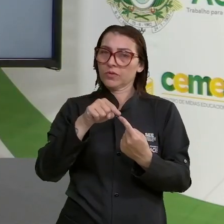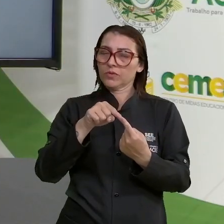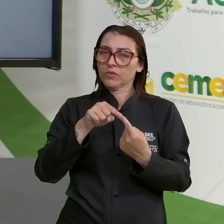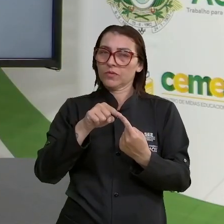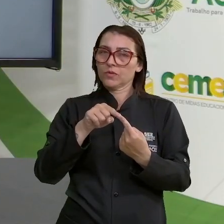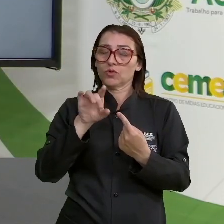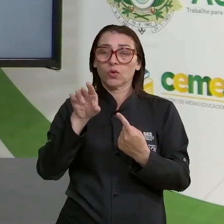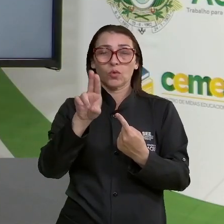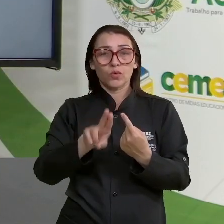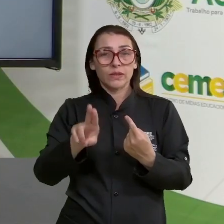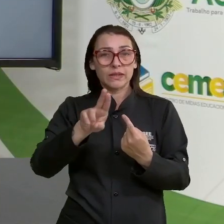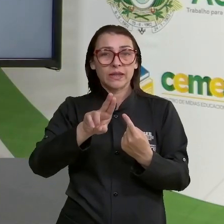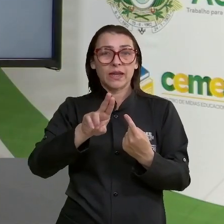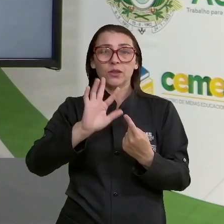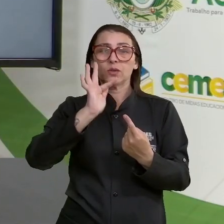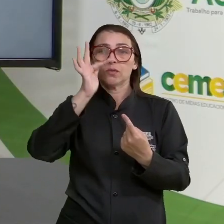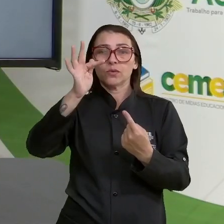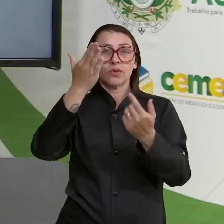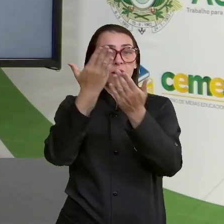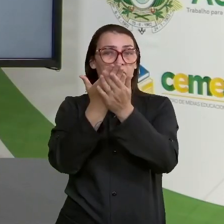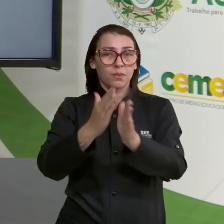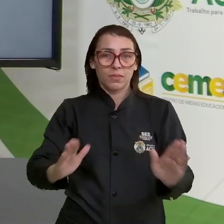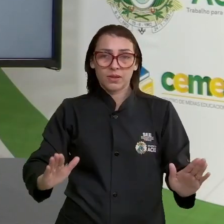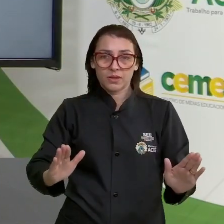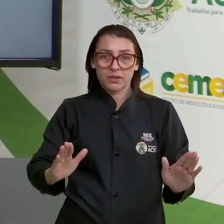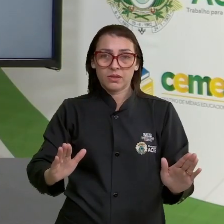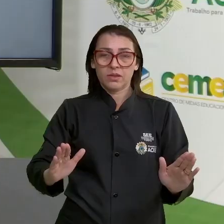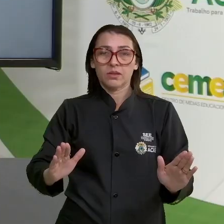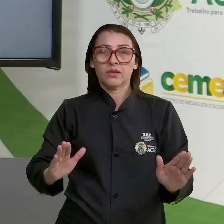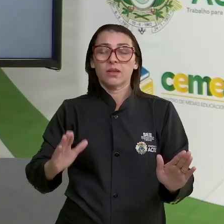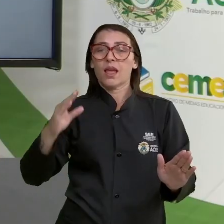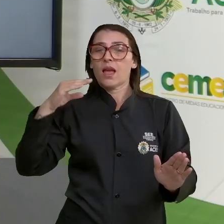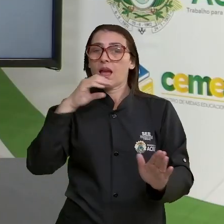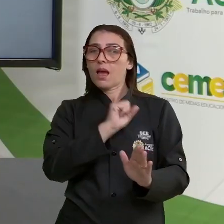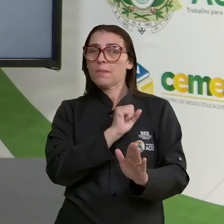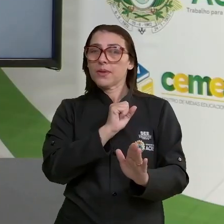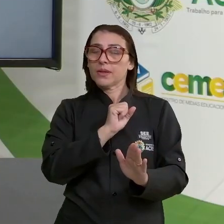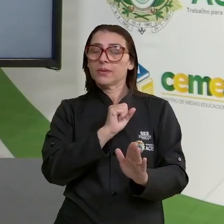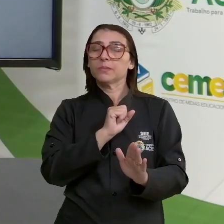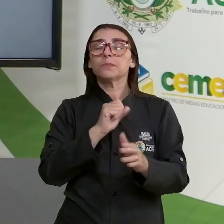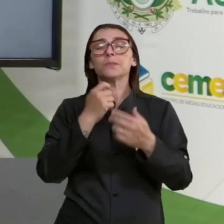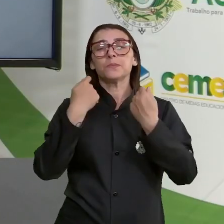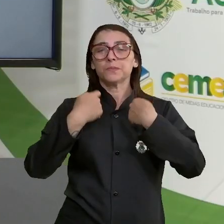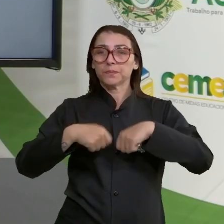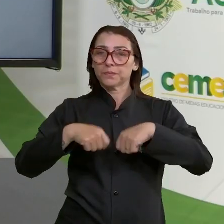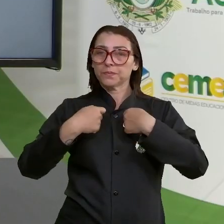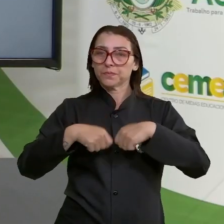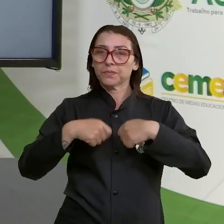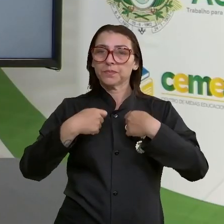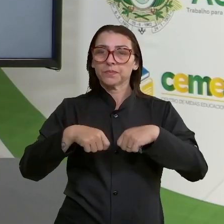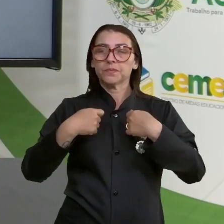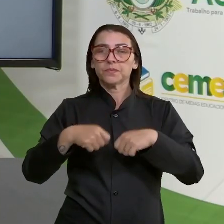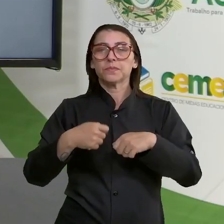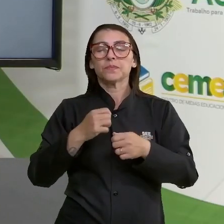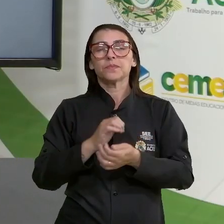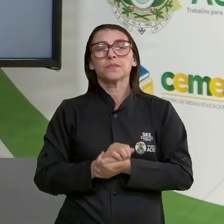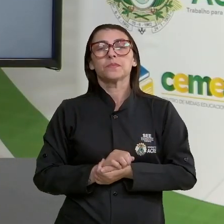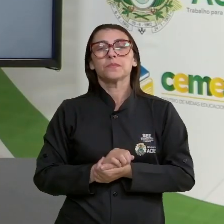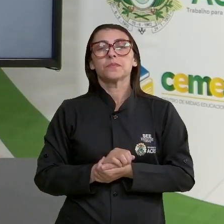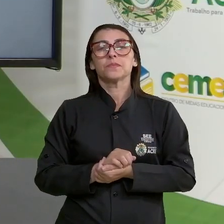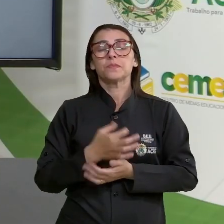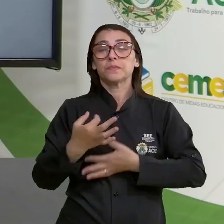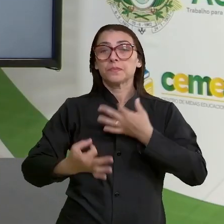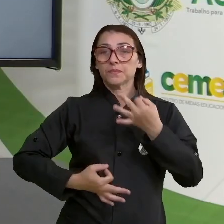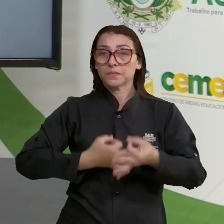fosse consumido de uma forma exagerada e rápida. Então, a gente precisa estar como um indivíduo